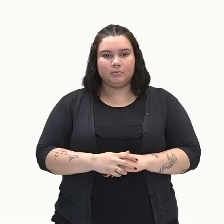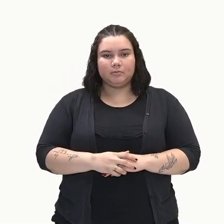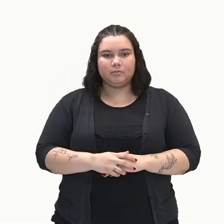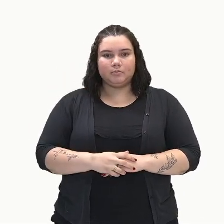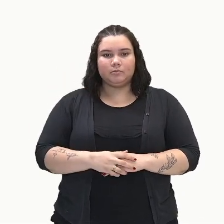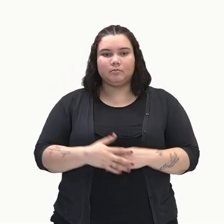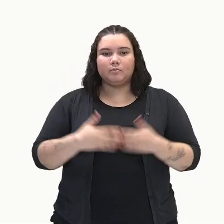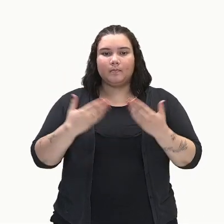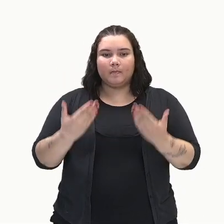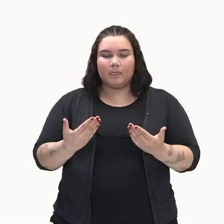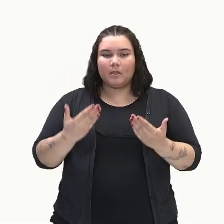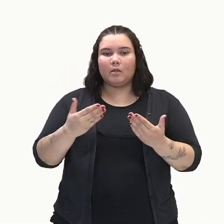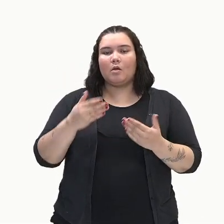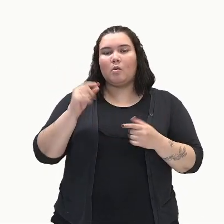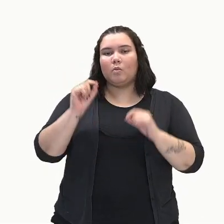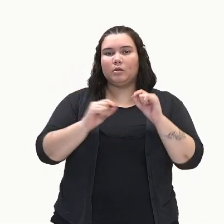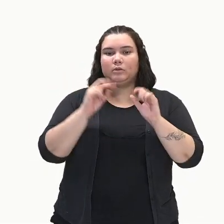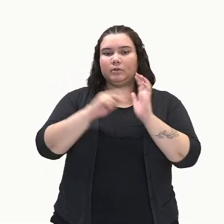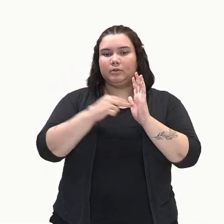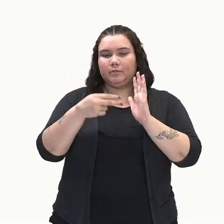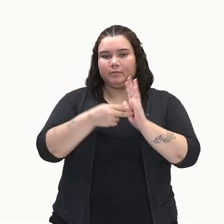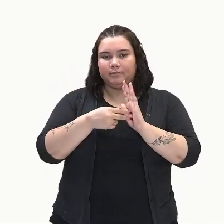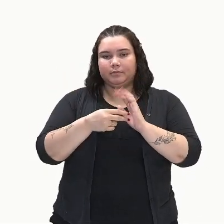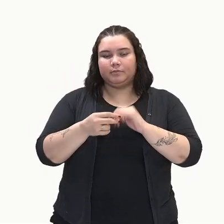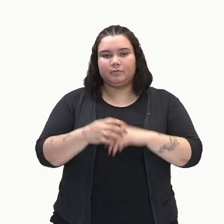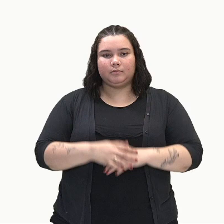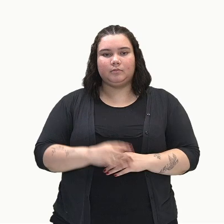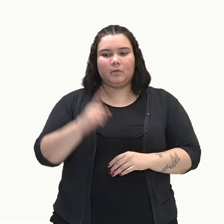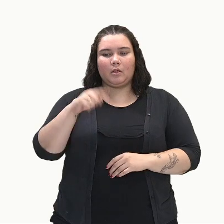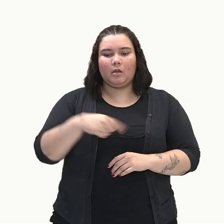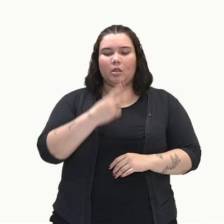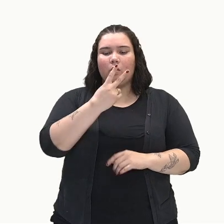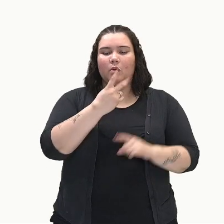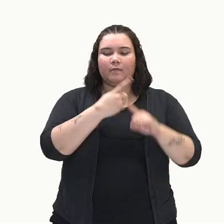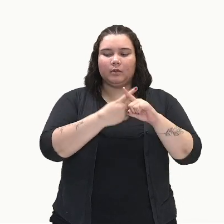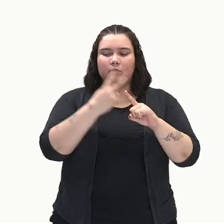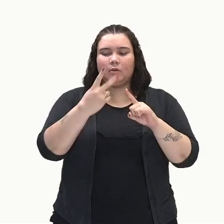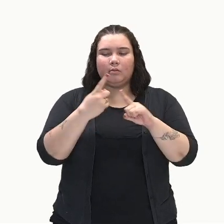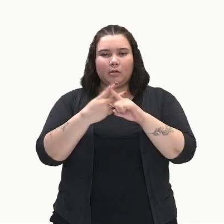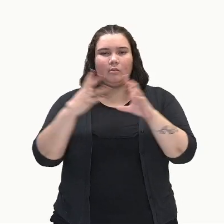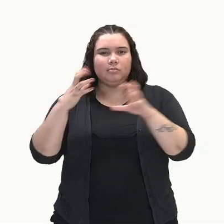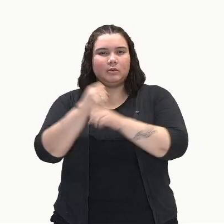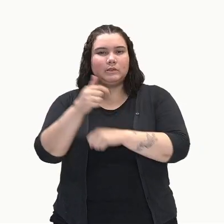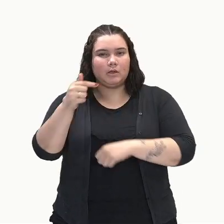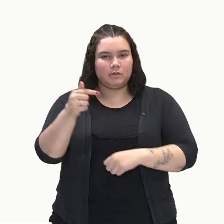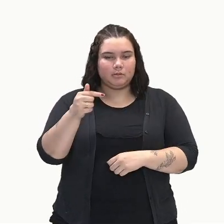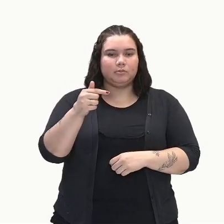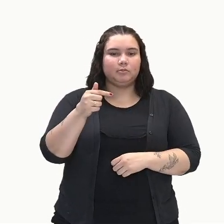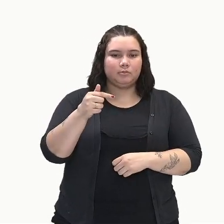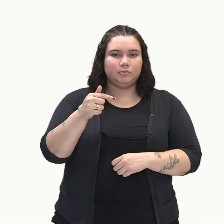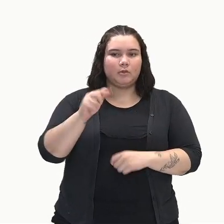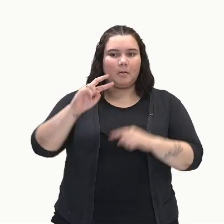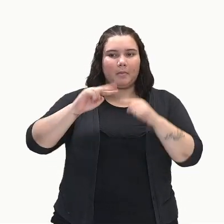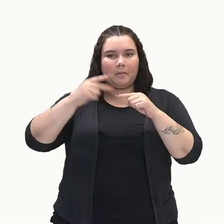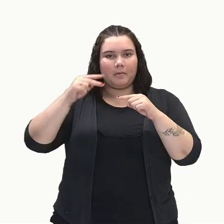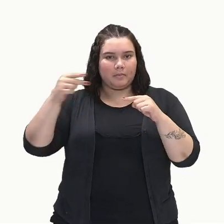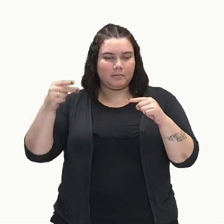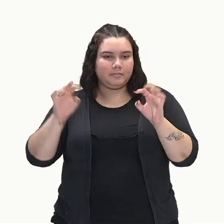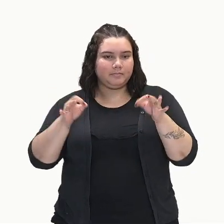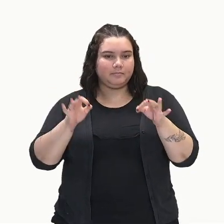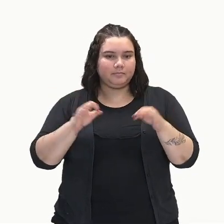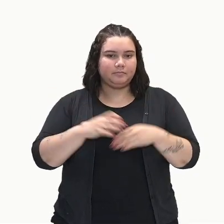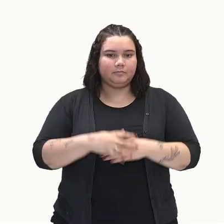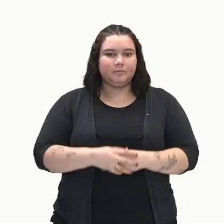Ora, 2 elevado a 7 é 2 vezes 2 vezes 2 vezes 2, 7 vezes, né? É uma potência. E a